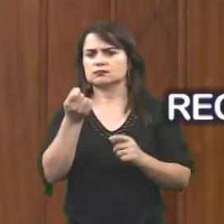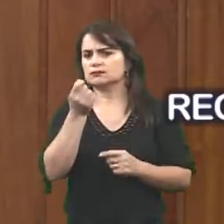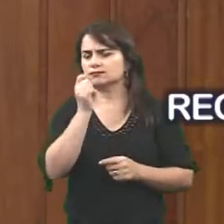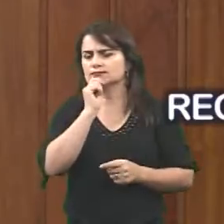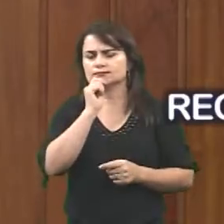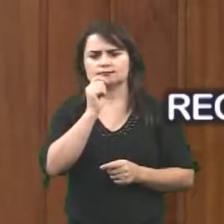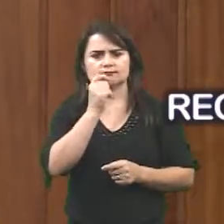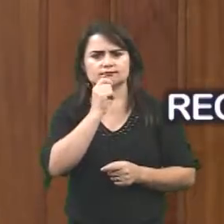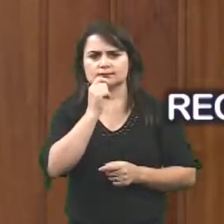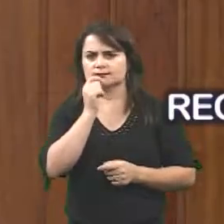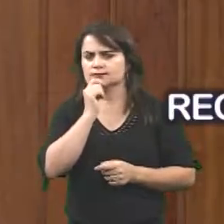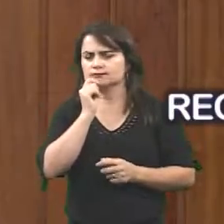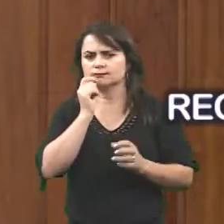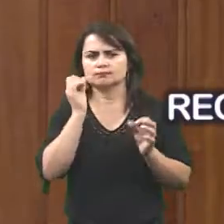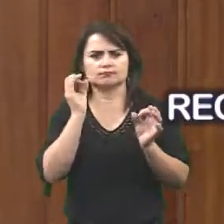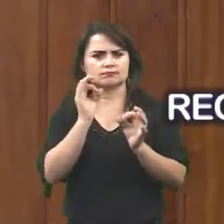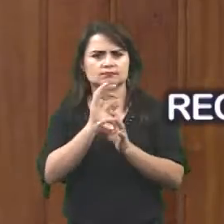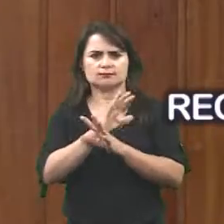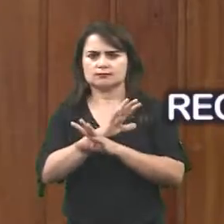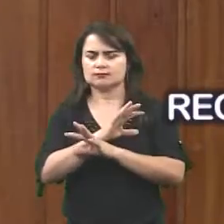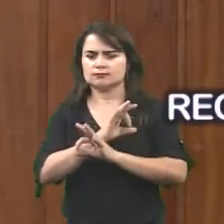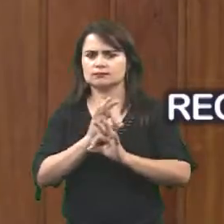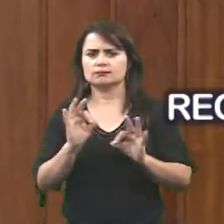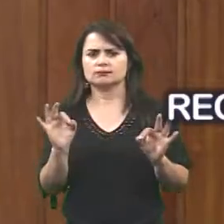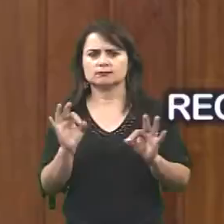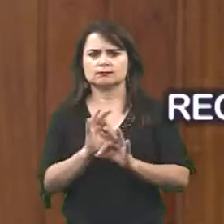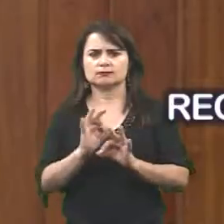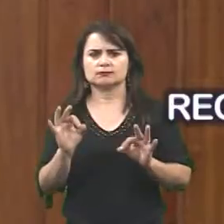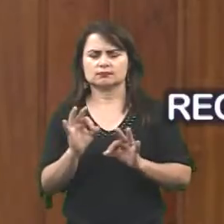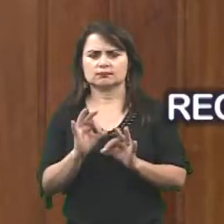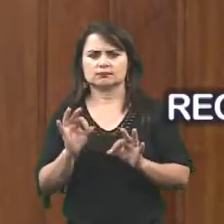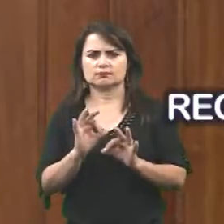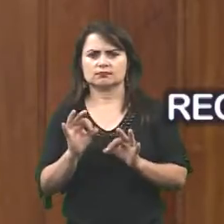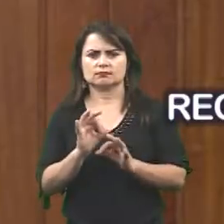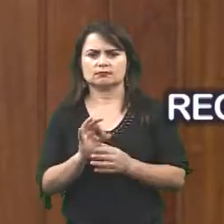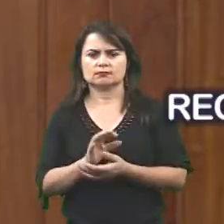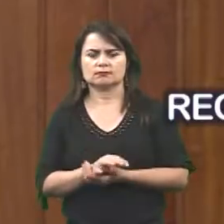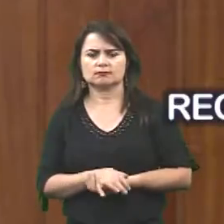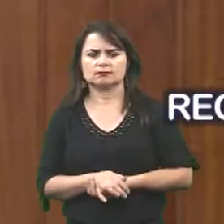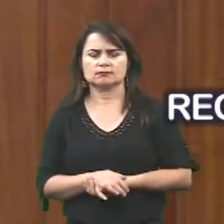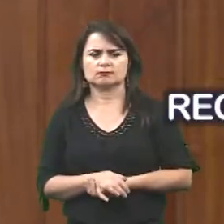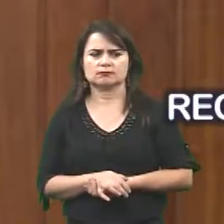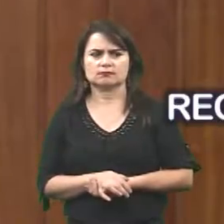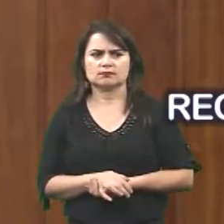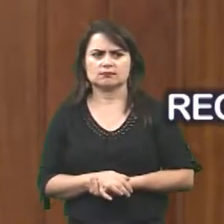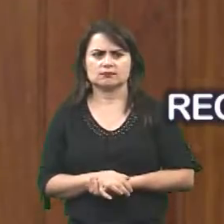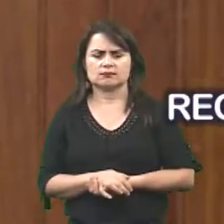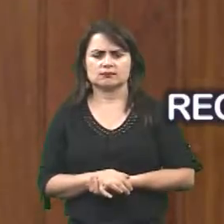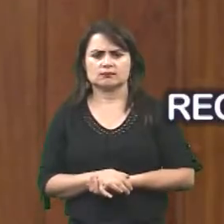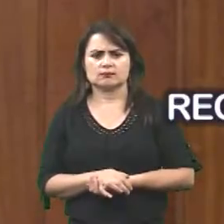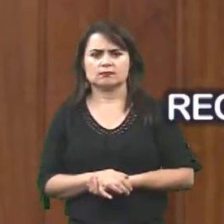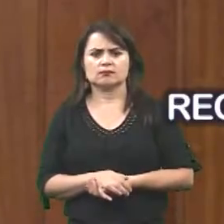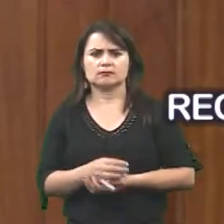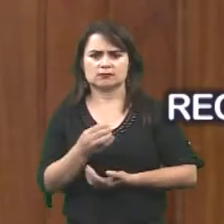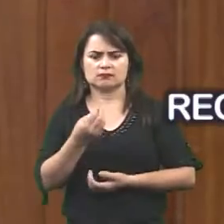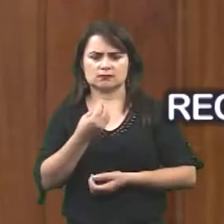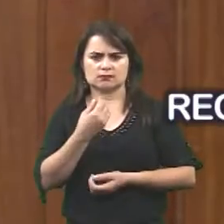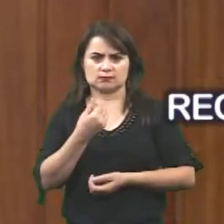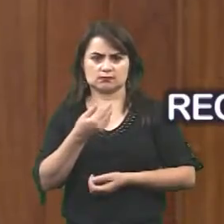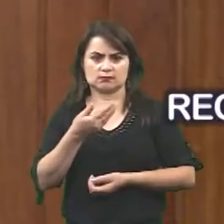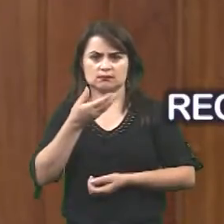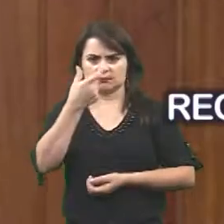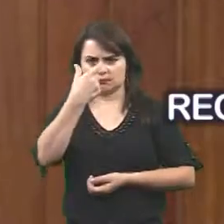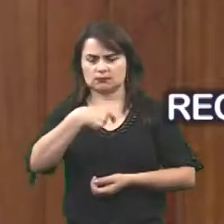inviabilizado por eu ter que me afastar para concorrer ao cargo público de vereador. Estive na semana retrasada